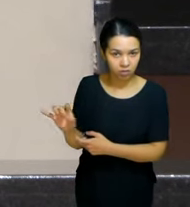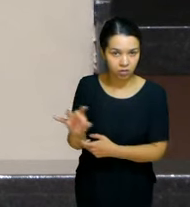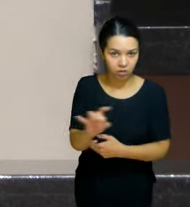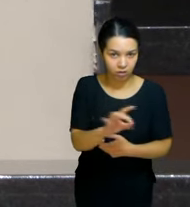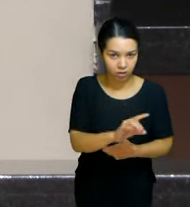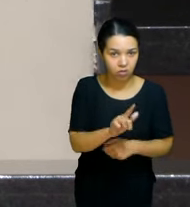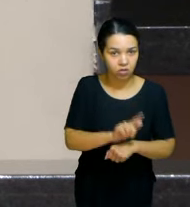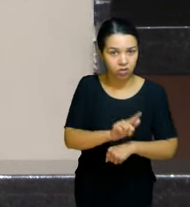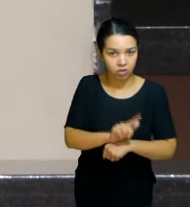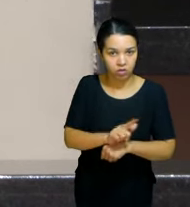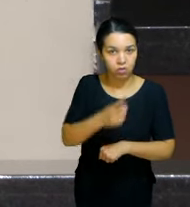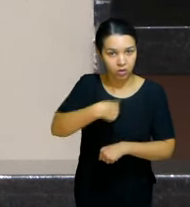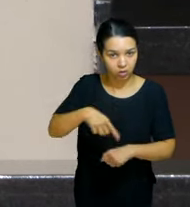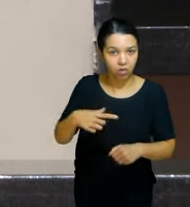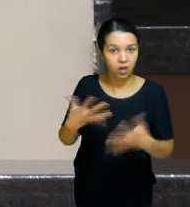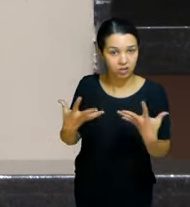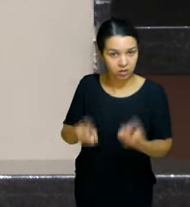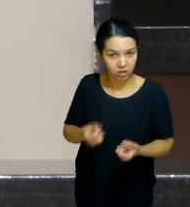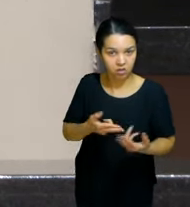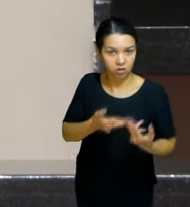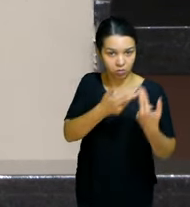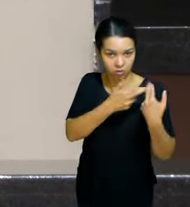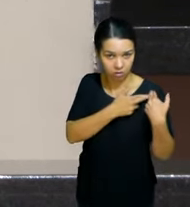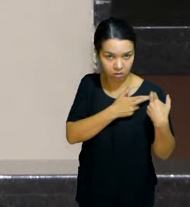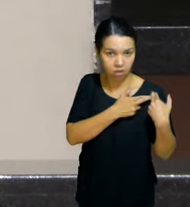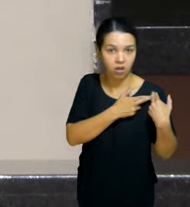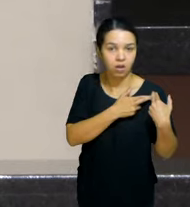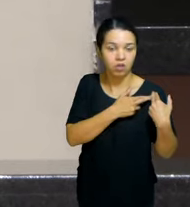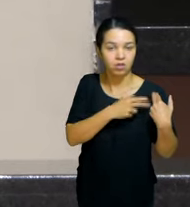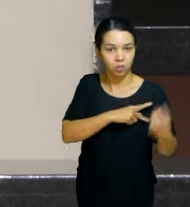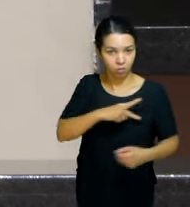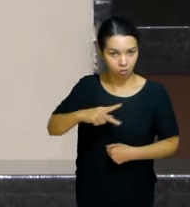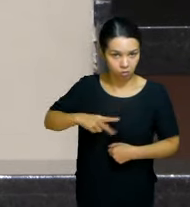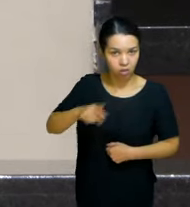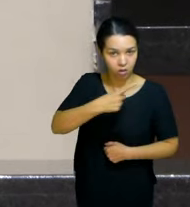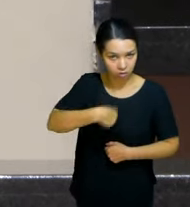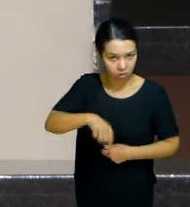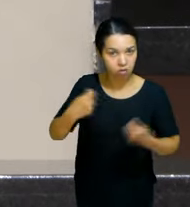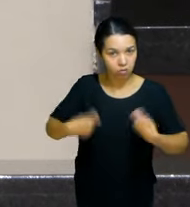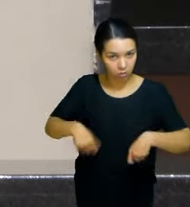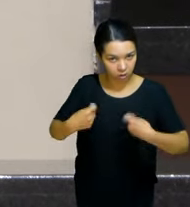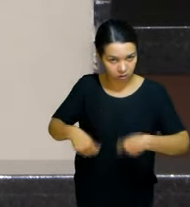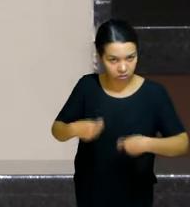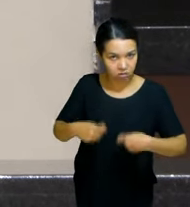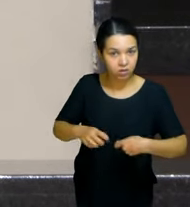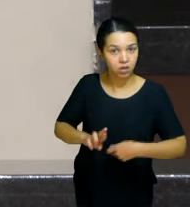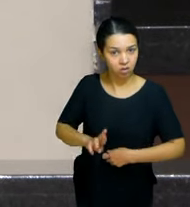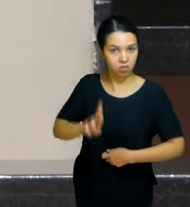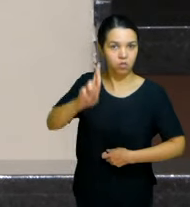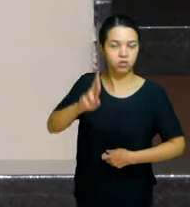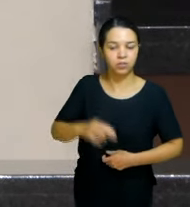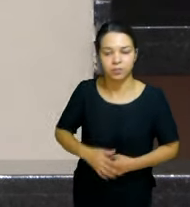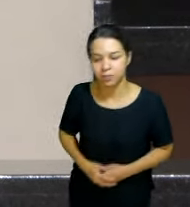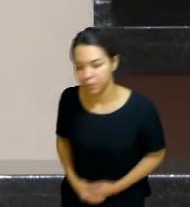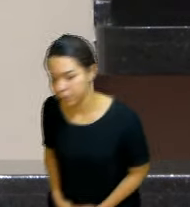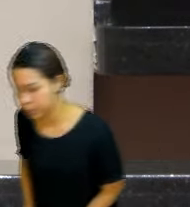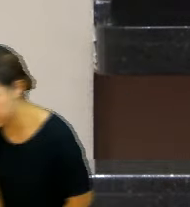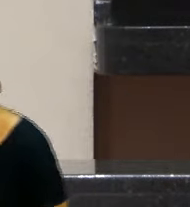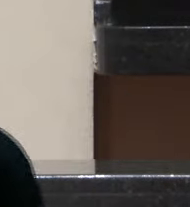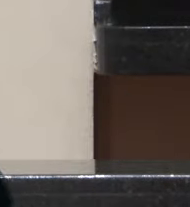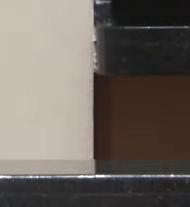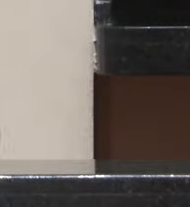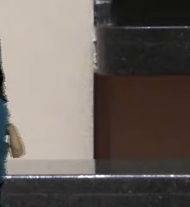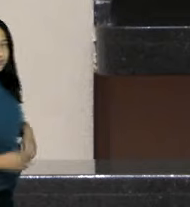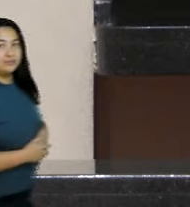uma pasta, uma gestão, um cargo público, nós temos que assumir as responsabilidades do cargo. É muito bacana a gente fazer um